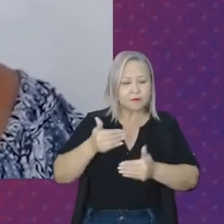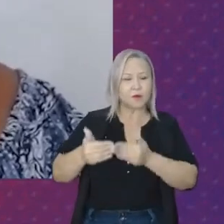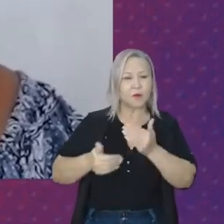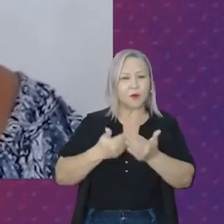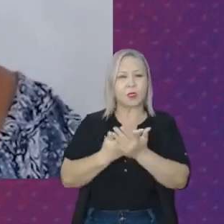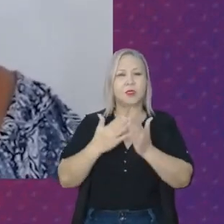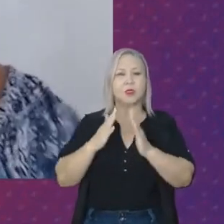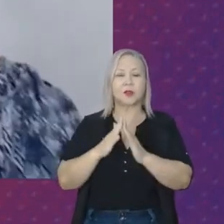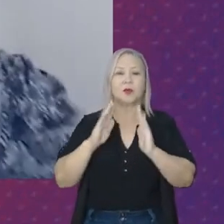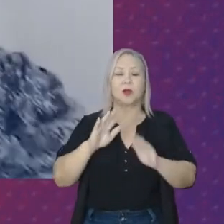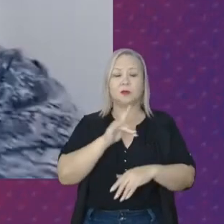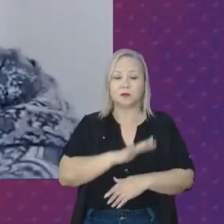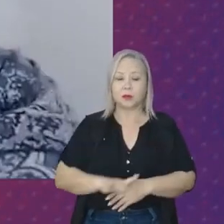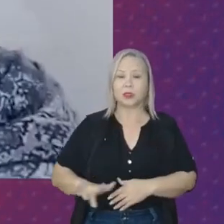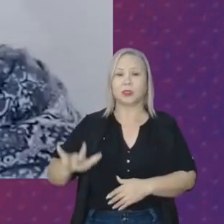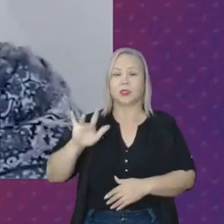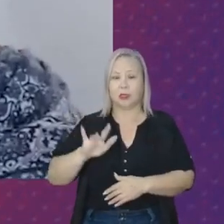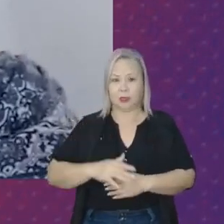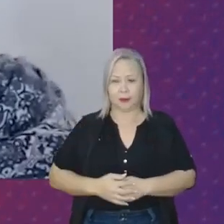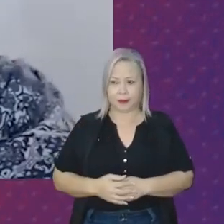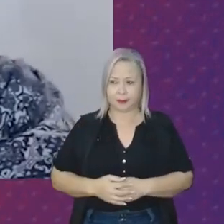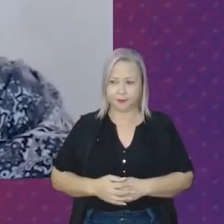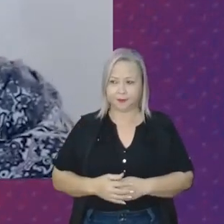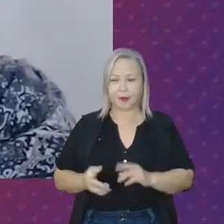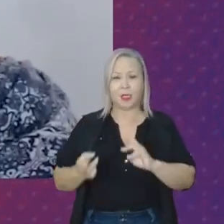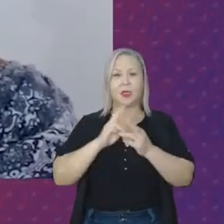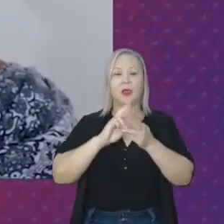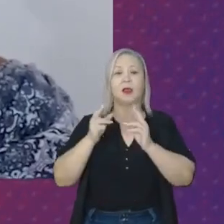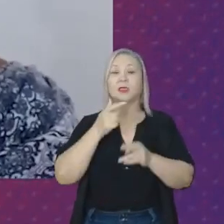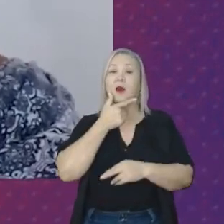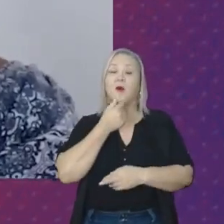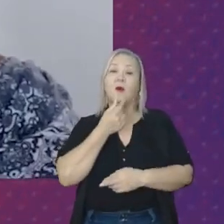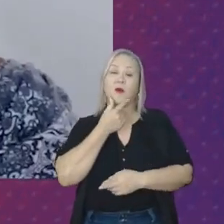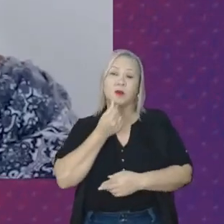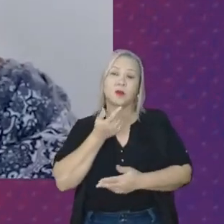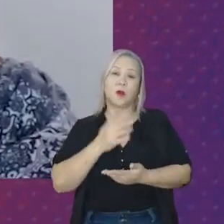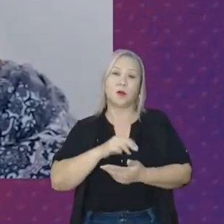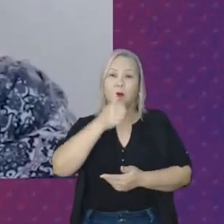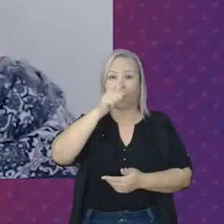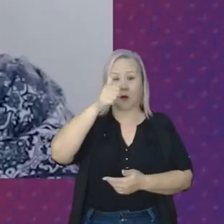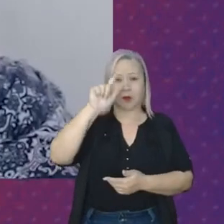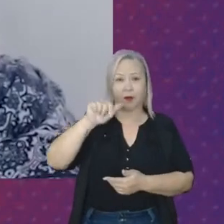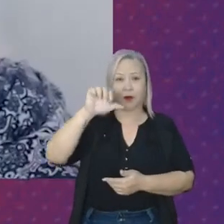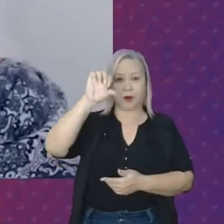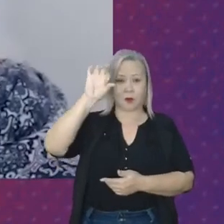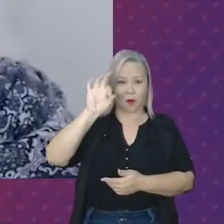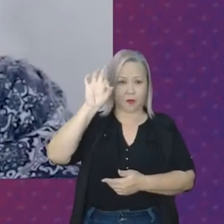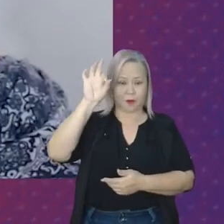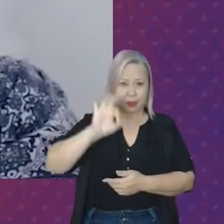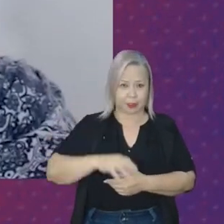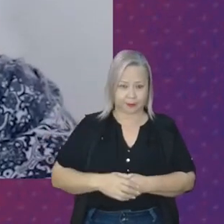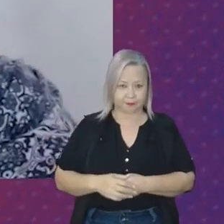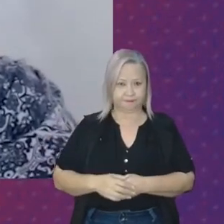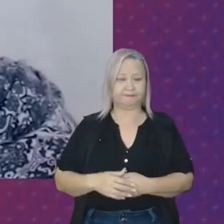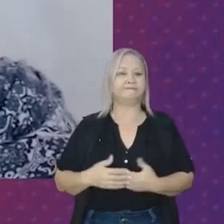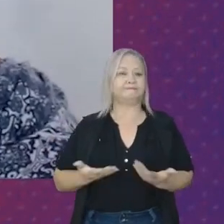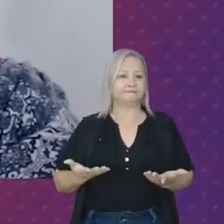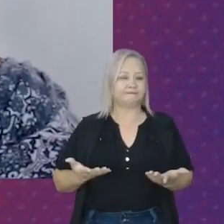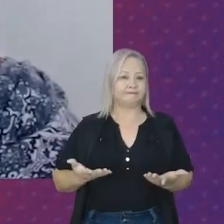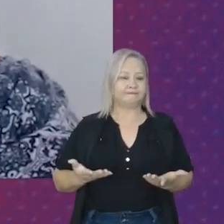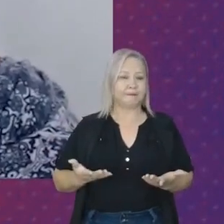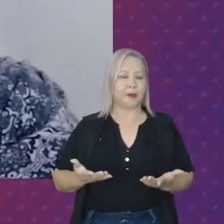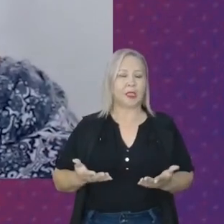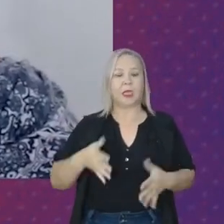escolar das suas crianças, e em relação aos homens são 11,9%. E é claro que o dado